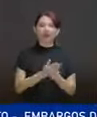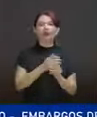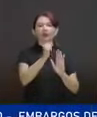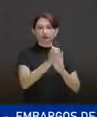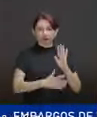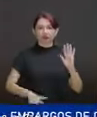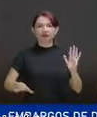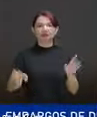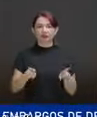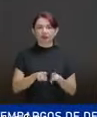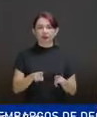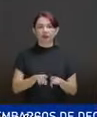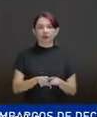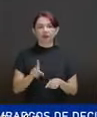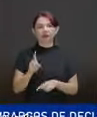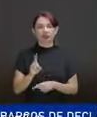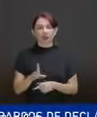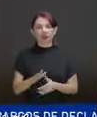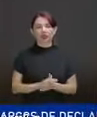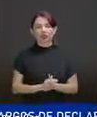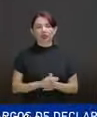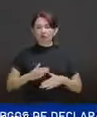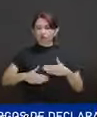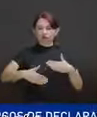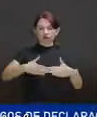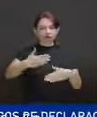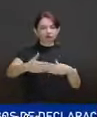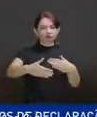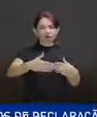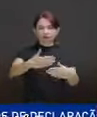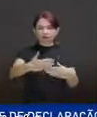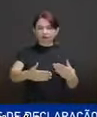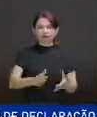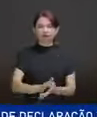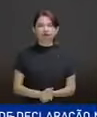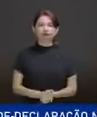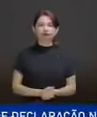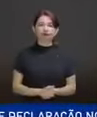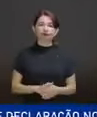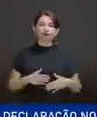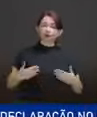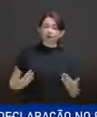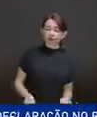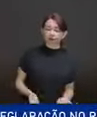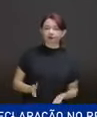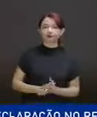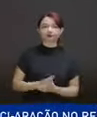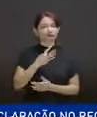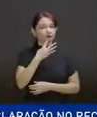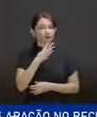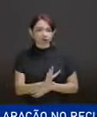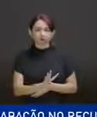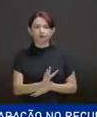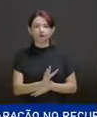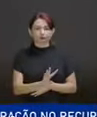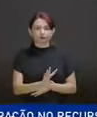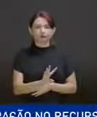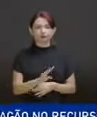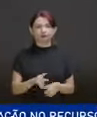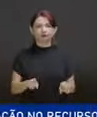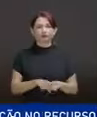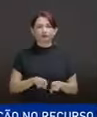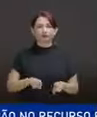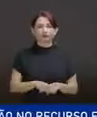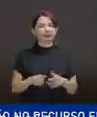e cristalino o intuito de meramente protelatório da oposição. Na barra inferior, Ao final, na barra de pugnado rolagem pelo não inferior, conhecimento quinta parte e de julgamento.